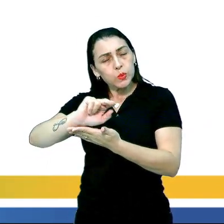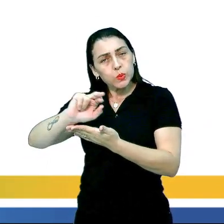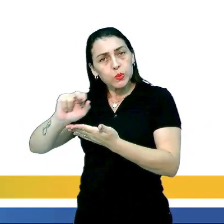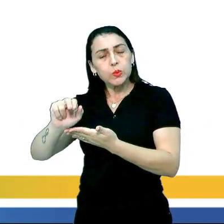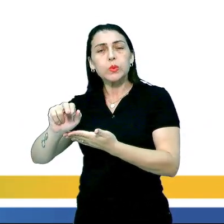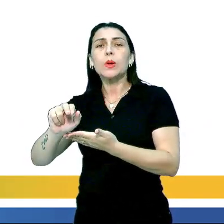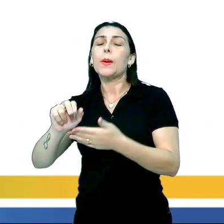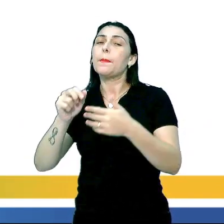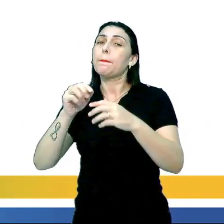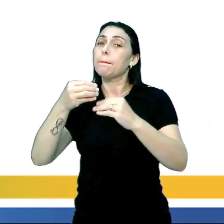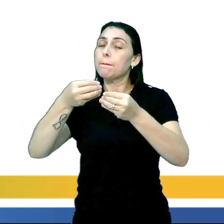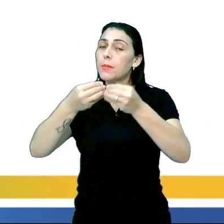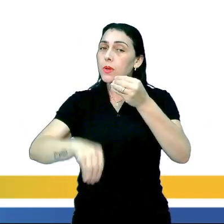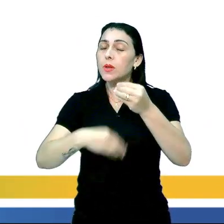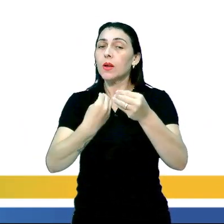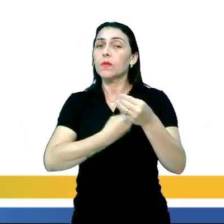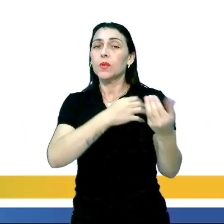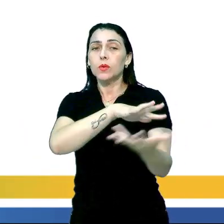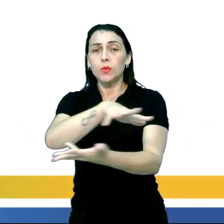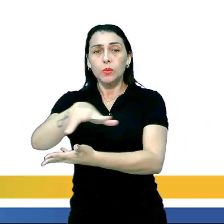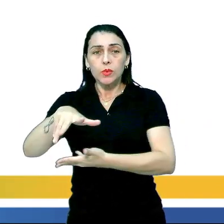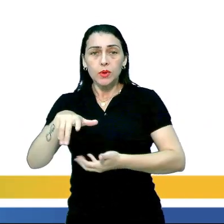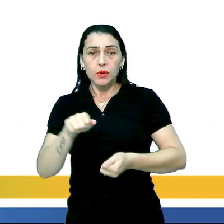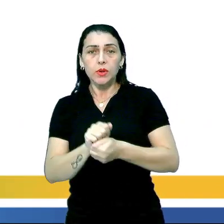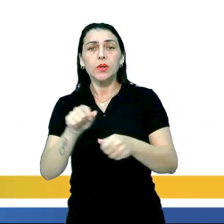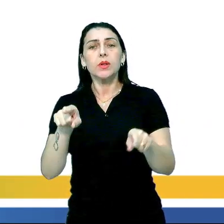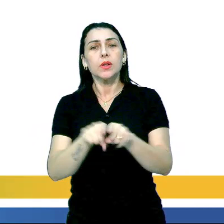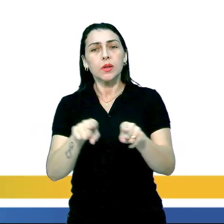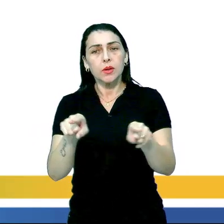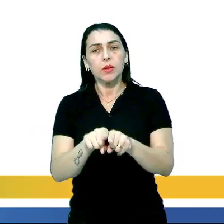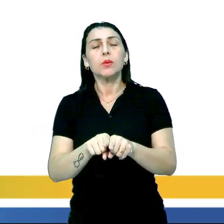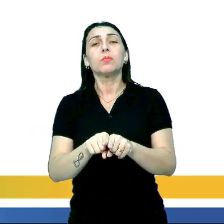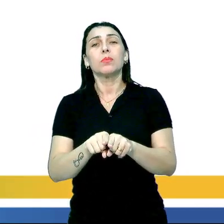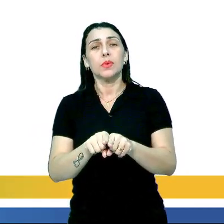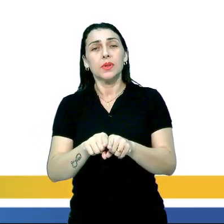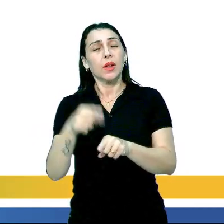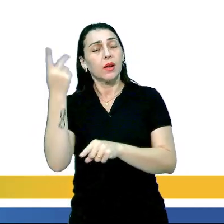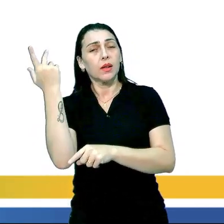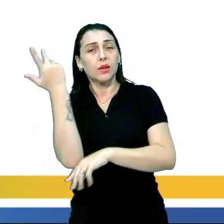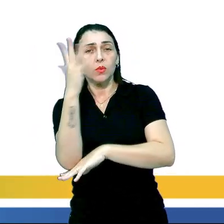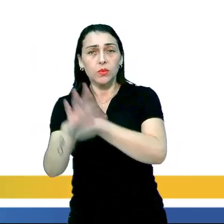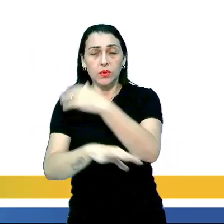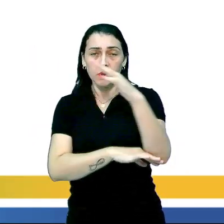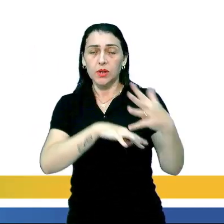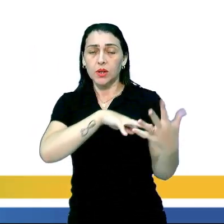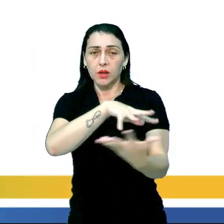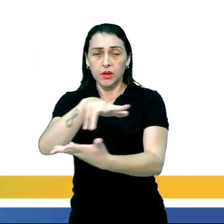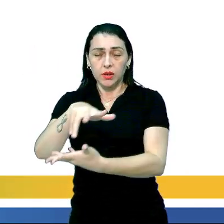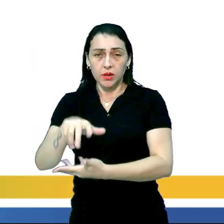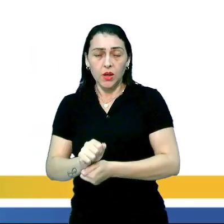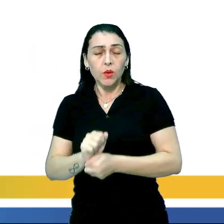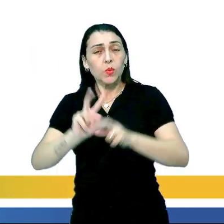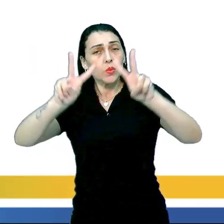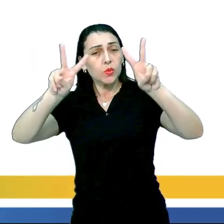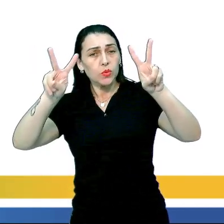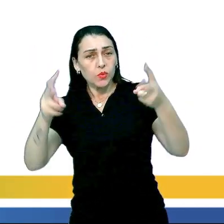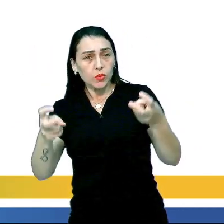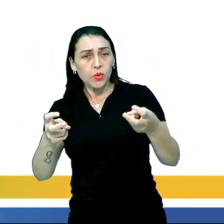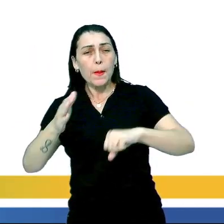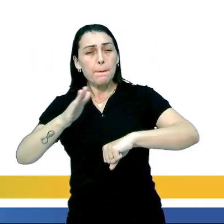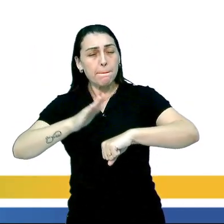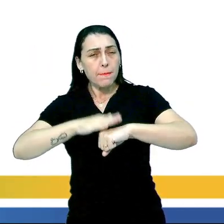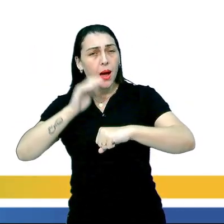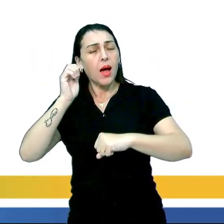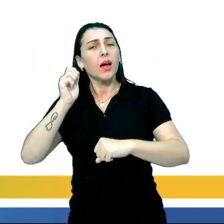ambientais, que prejudicam a vida no planeta e interferem na dinâmica natural da Terra, sendo um dos assuntos, como eu falei,